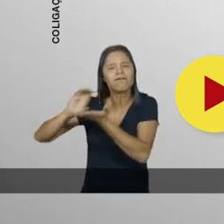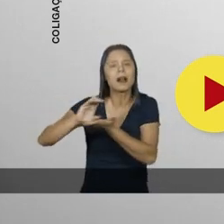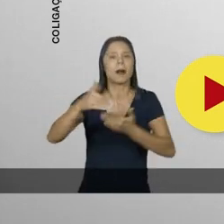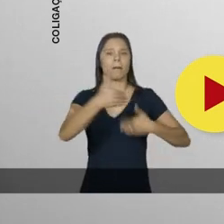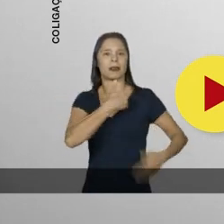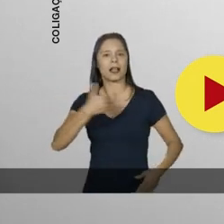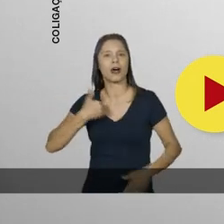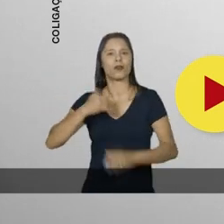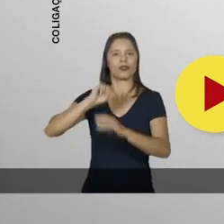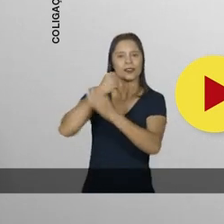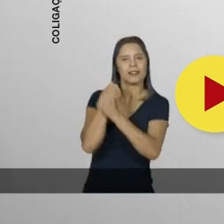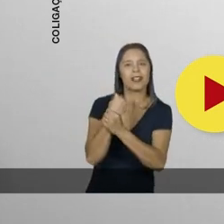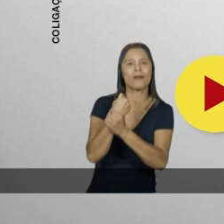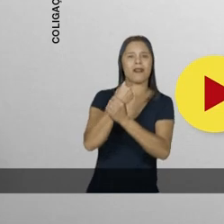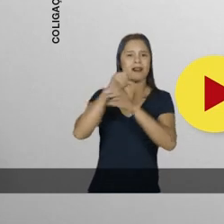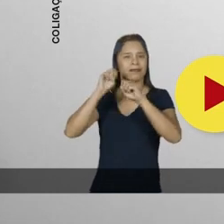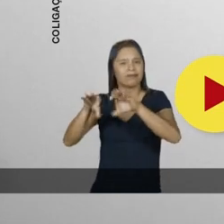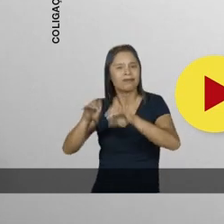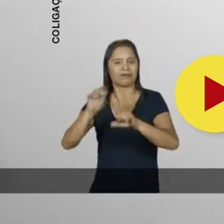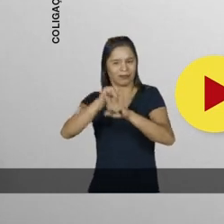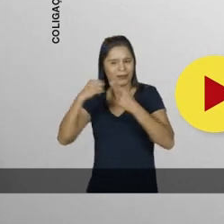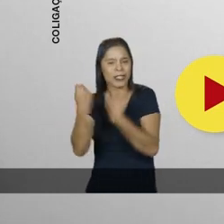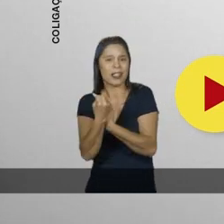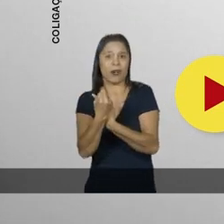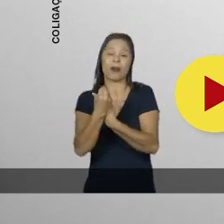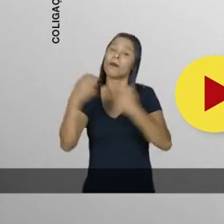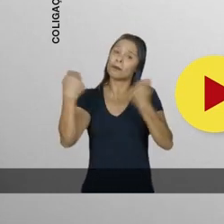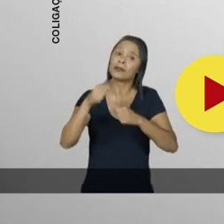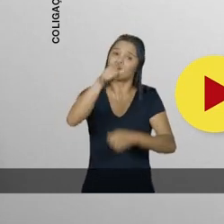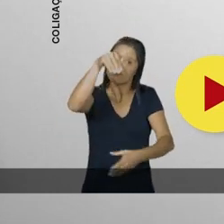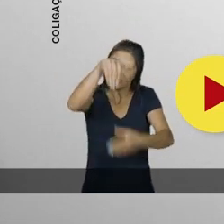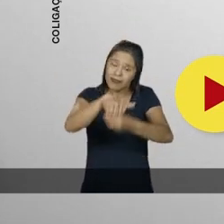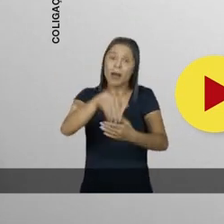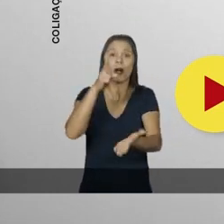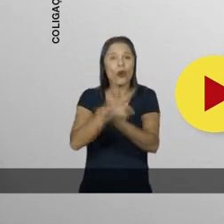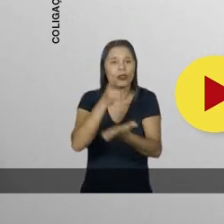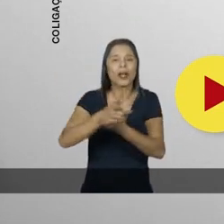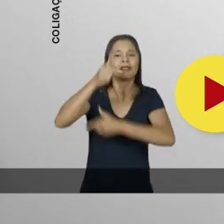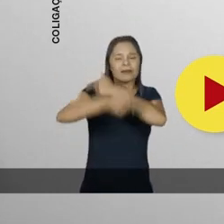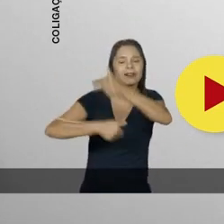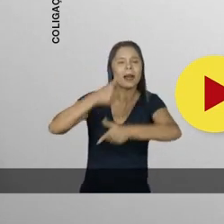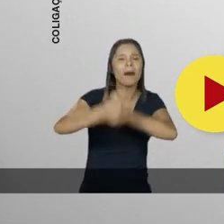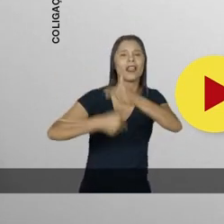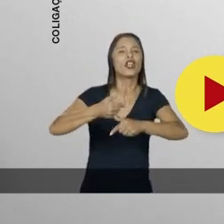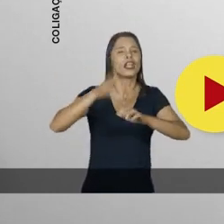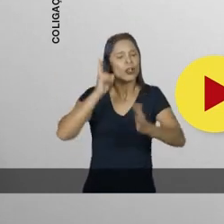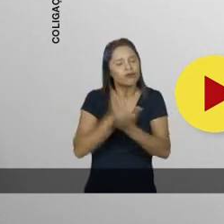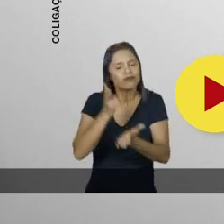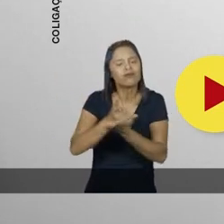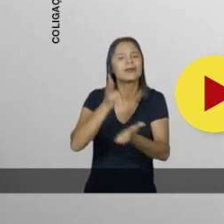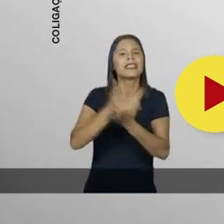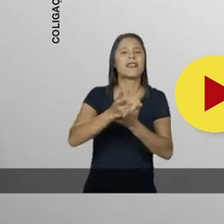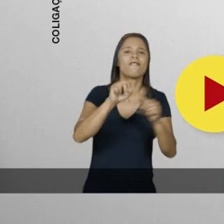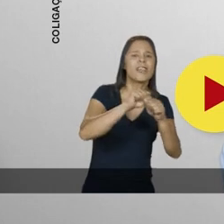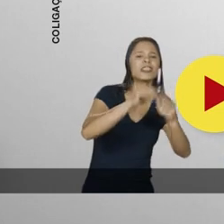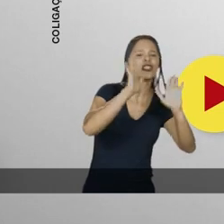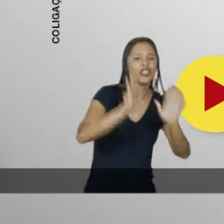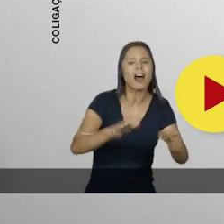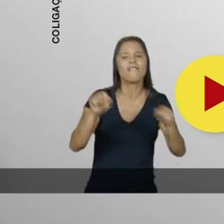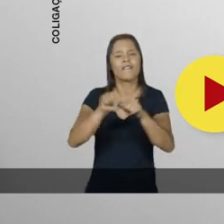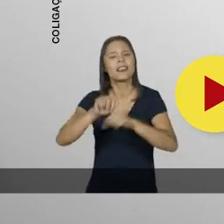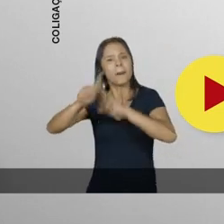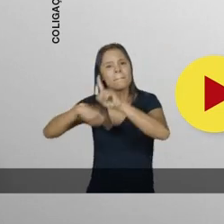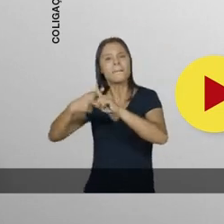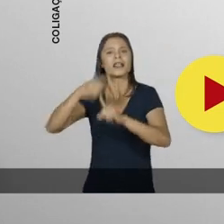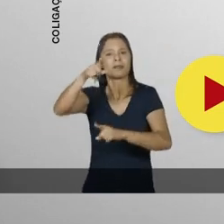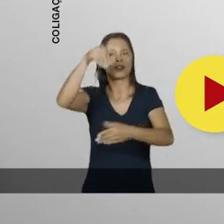saúde, segurança, educação e o social. Preciso do seu apoio para continuar esse trabalho. Douglas Melo fez, faz e vai fazer